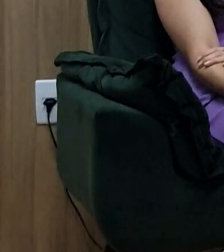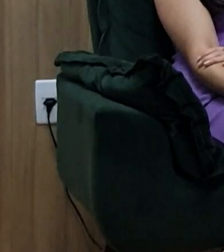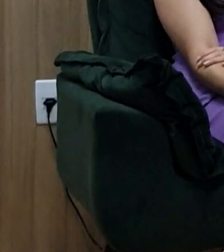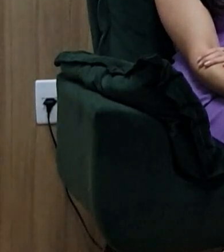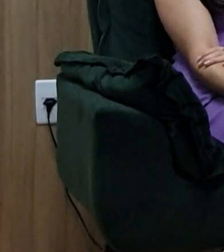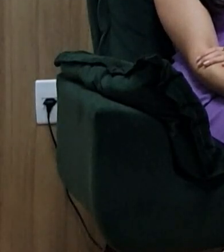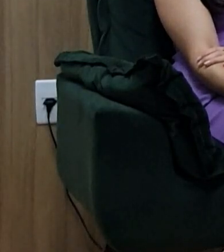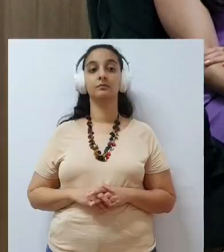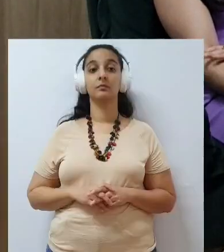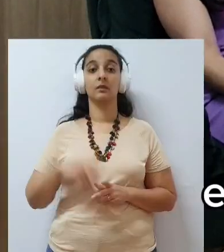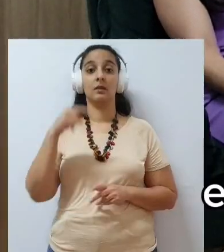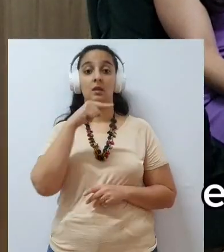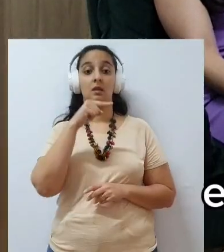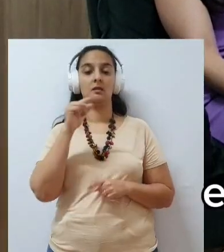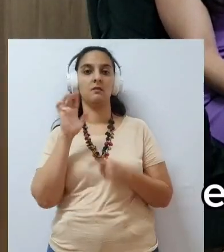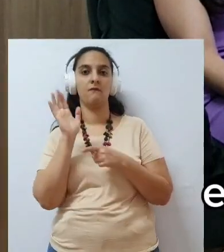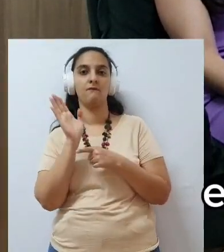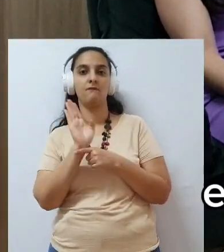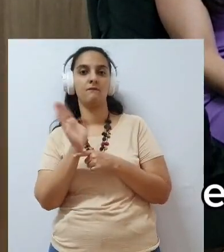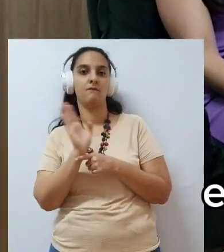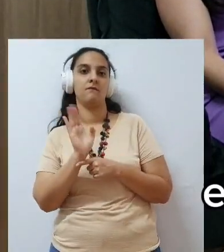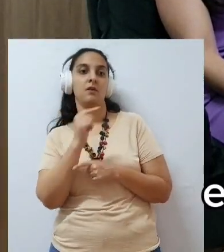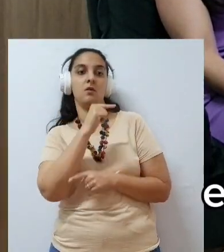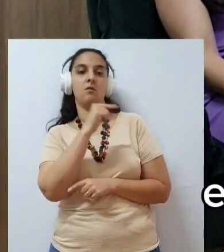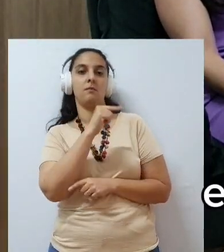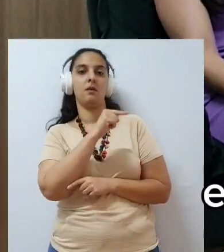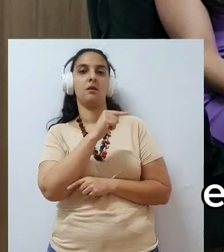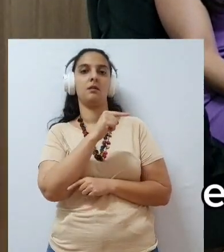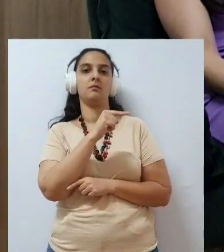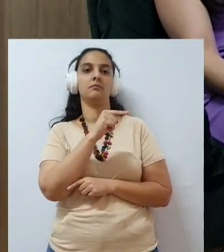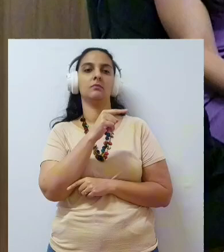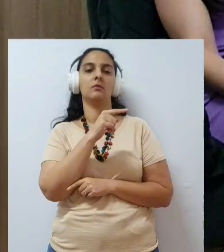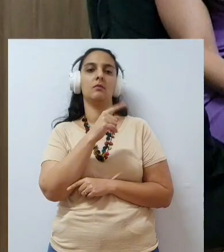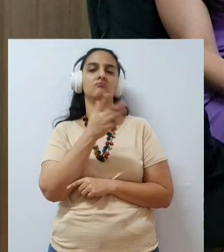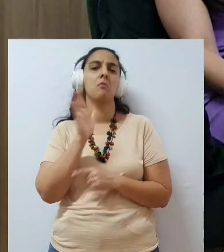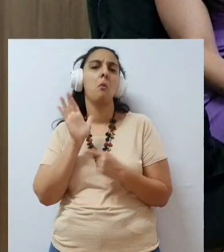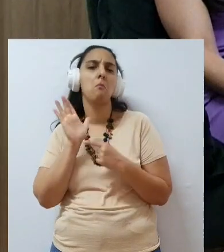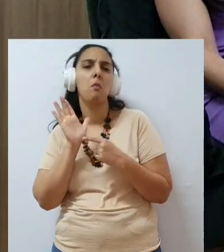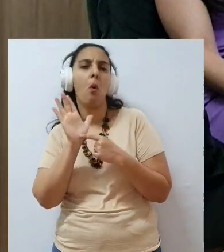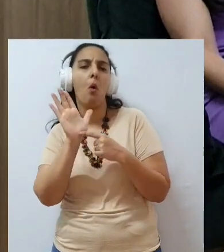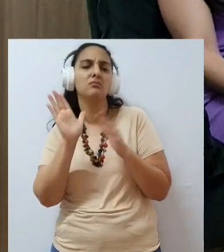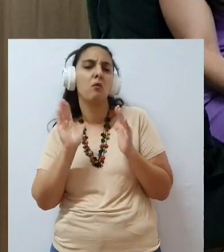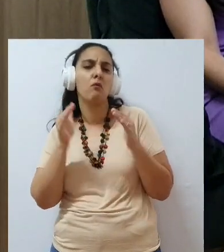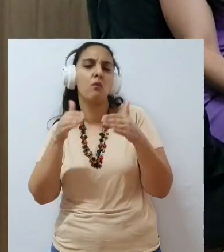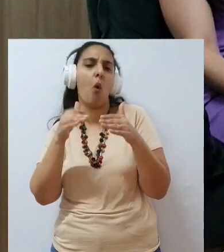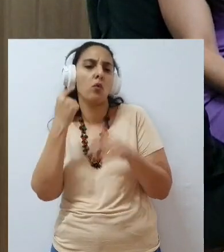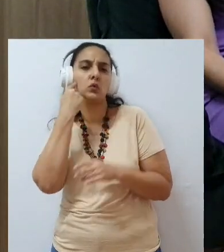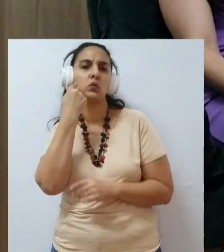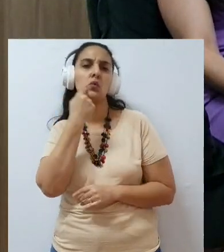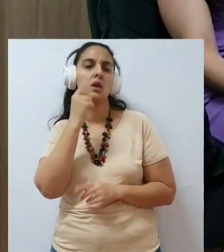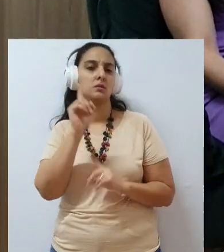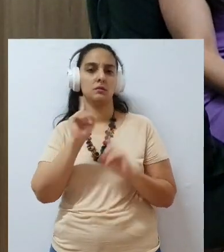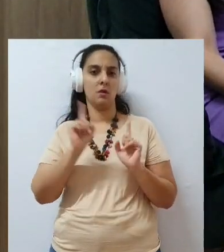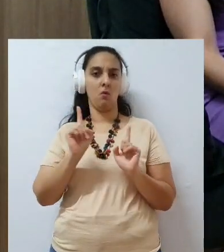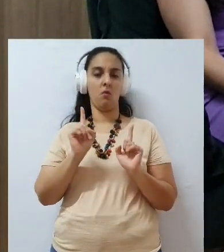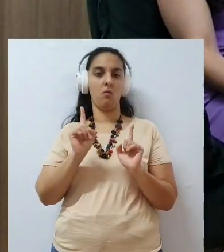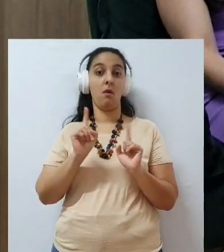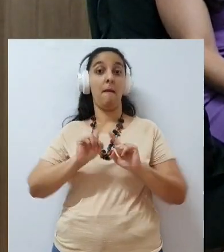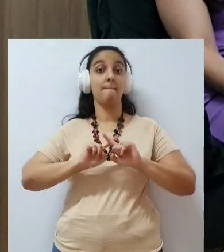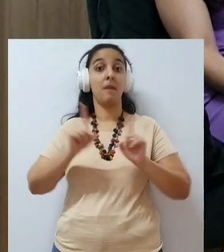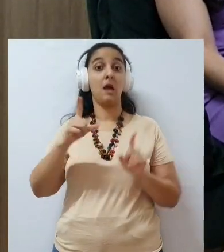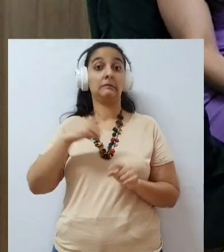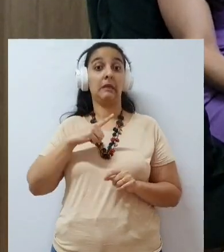Arqueiro e O Silêncio. Esses filmes, gente, eles não trazem a surdez como foco